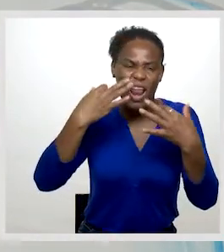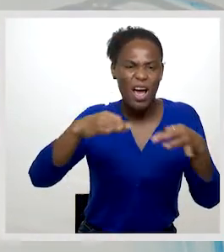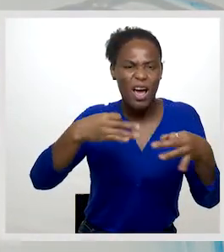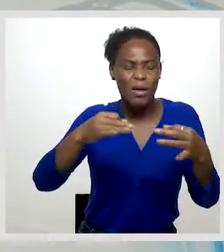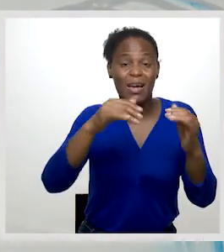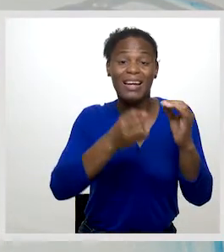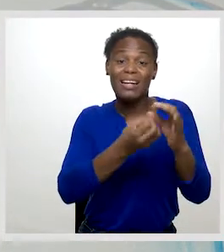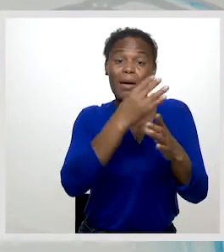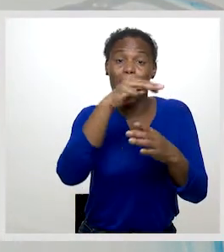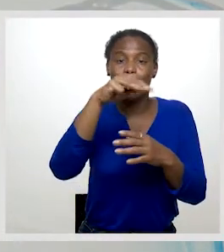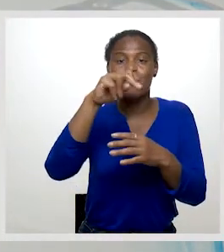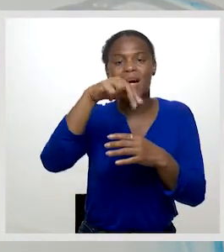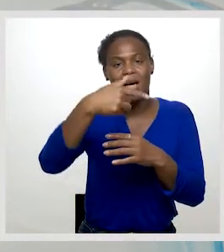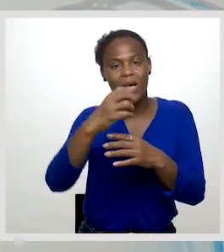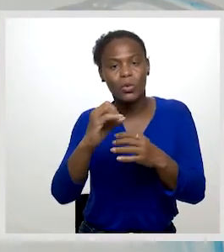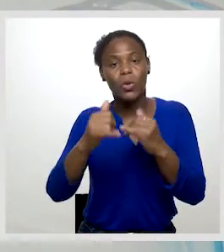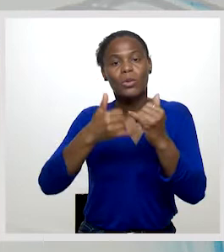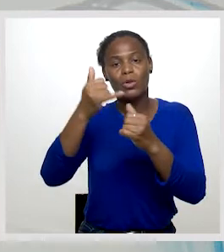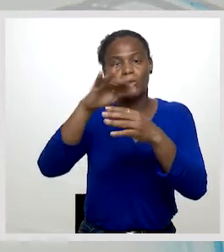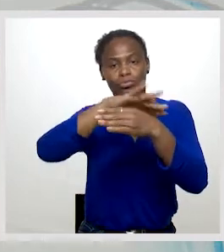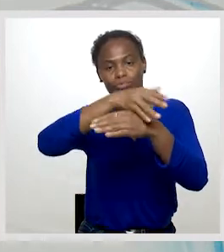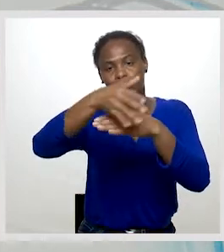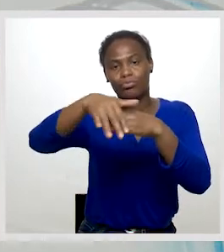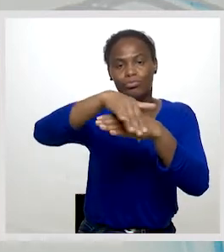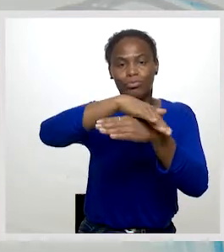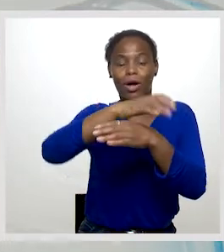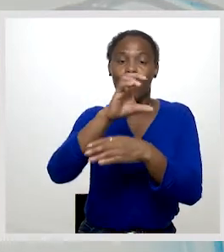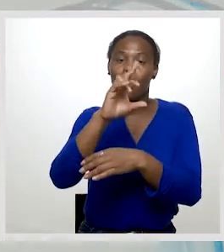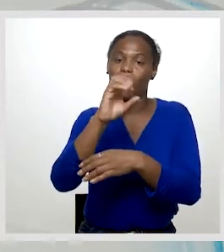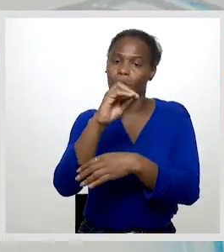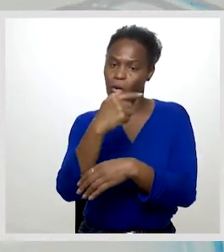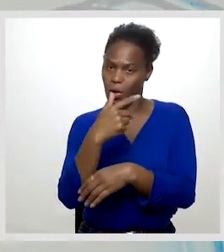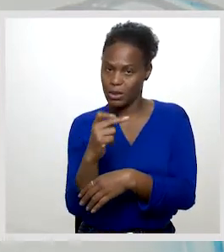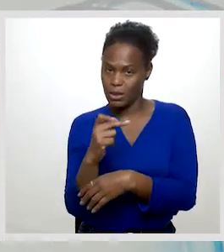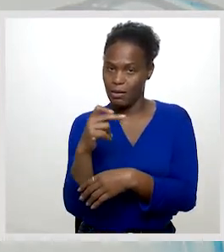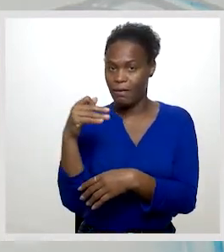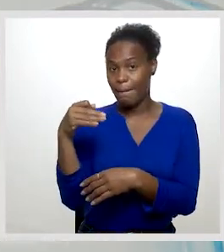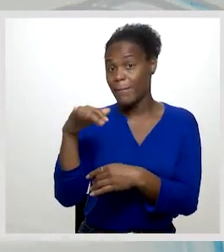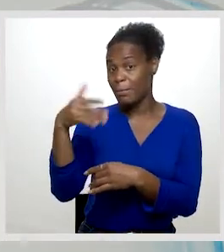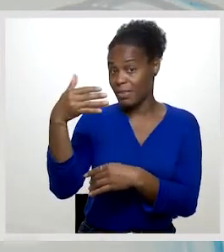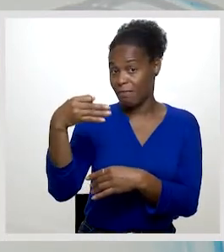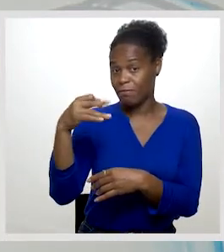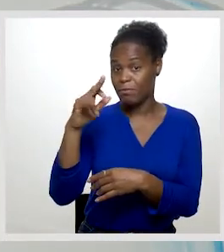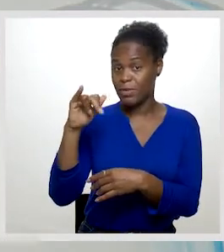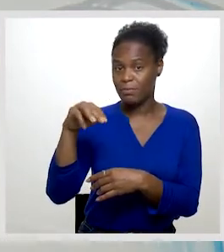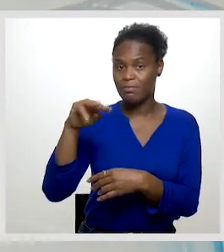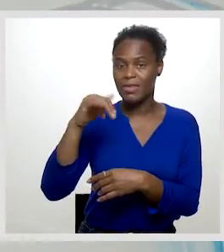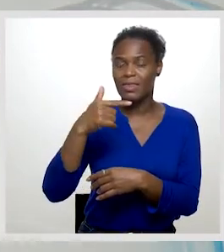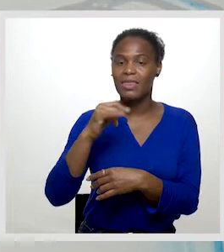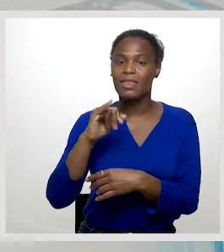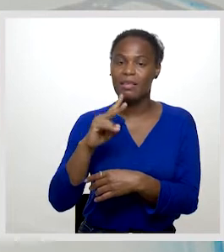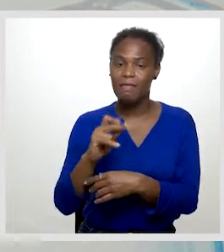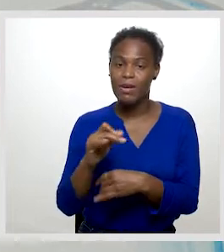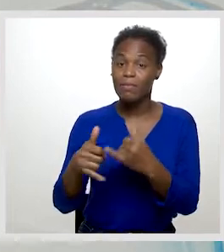e dos restantes menos pesados estariam na origem da crosta primitiva. E sabe-se que, depois da formação